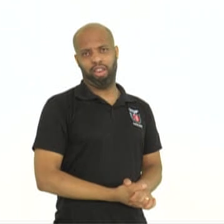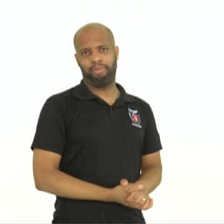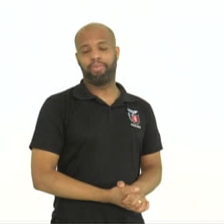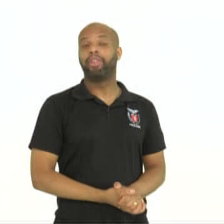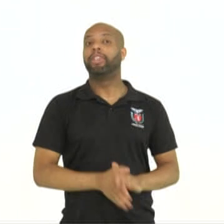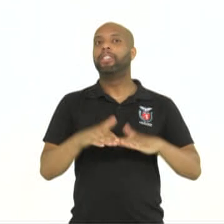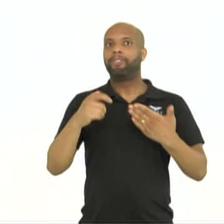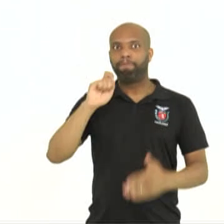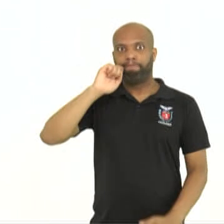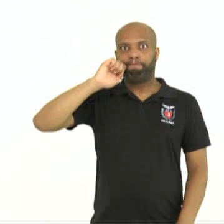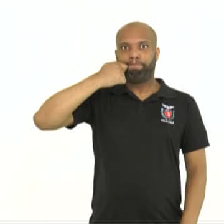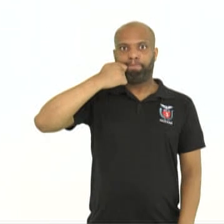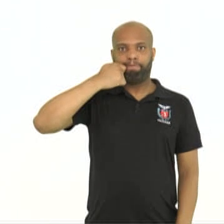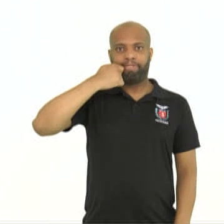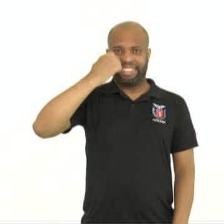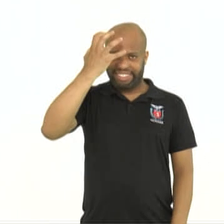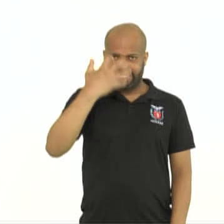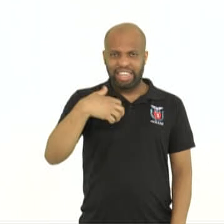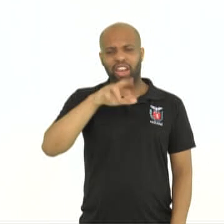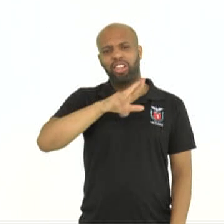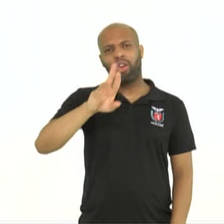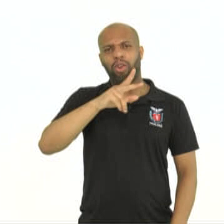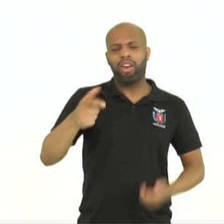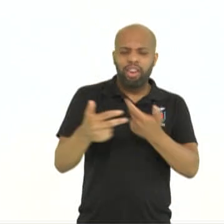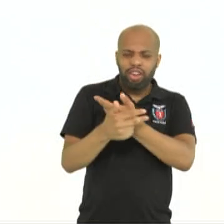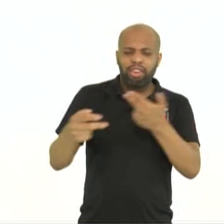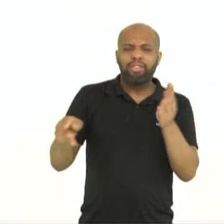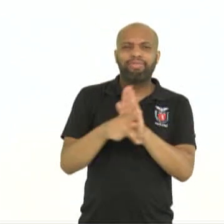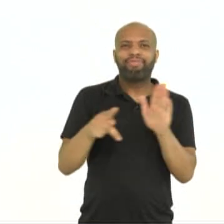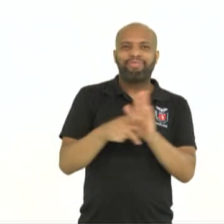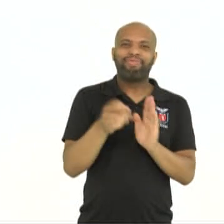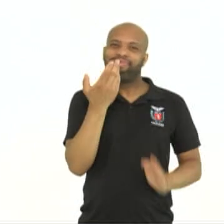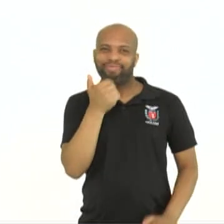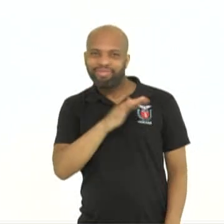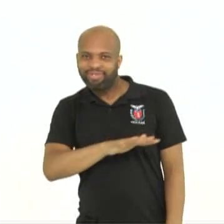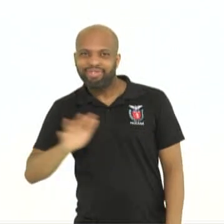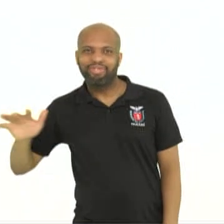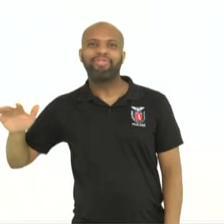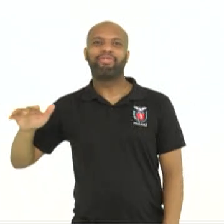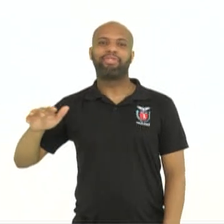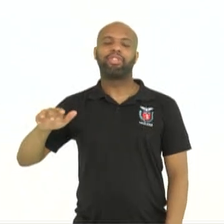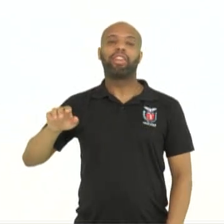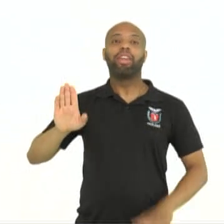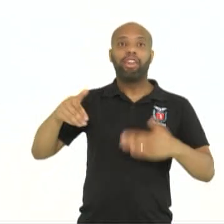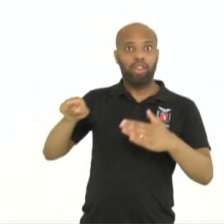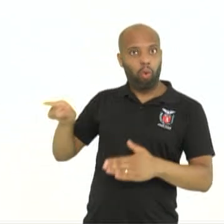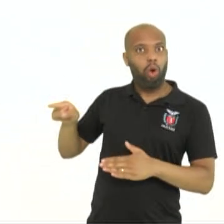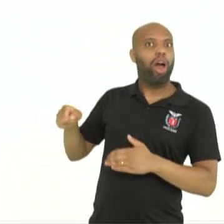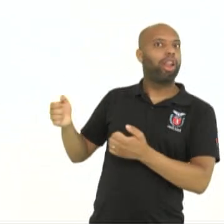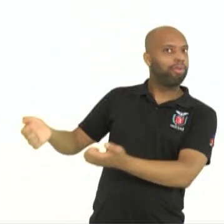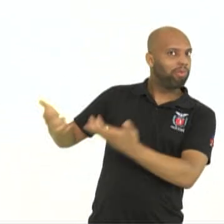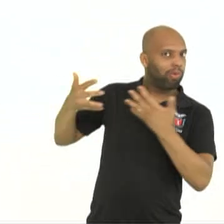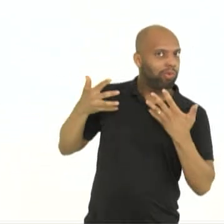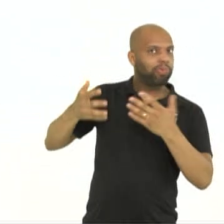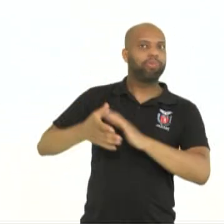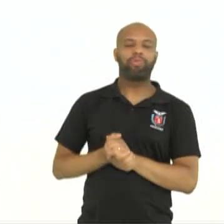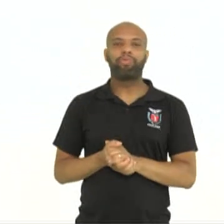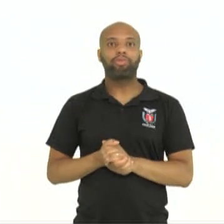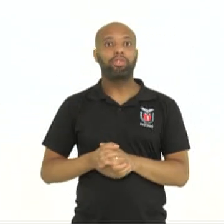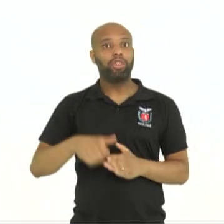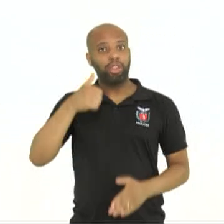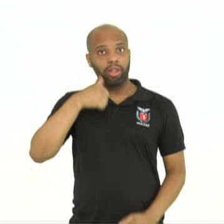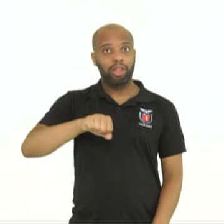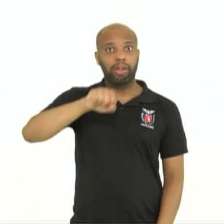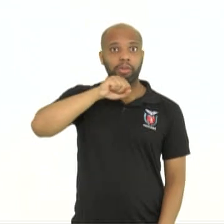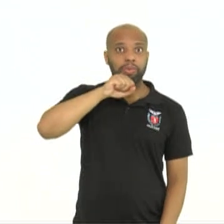O segredo não era nada sério, coisa mesmo de criança naquela idade. E ela acabou contando. Minha mãe